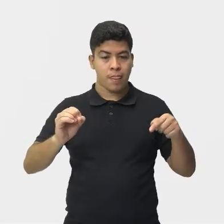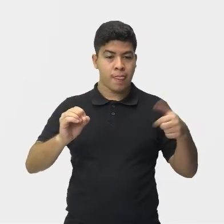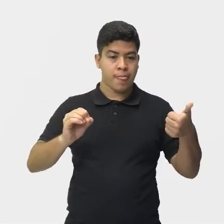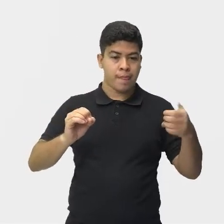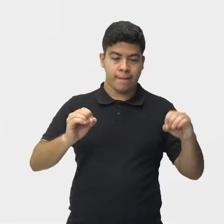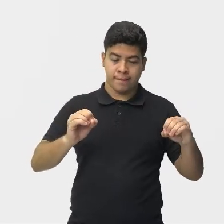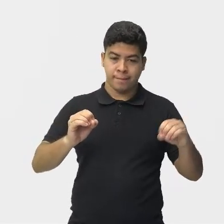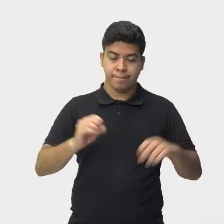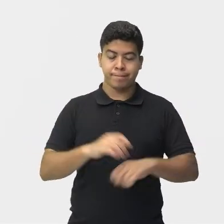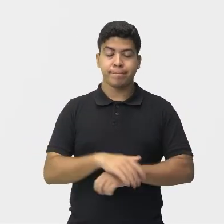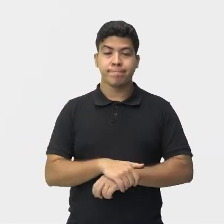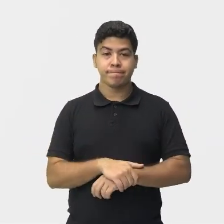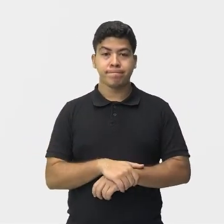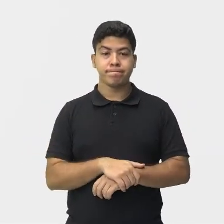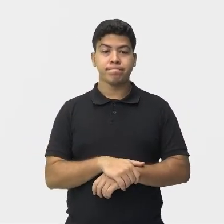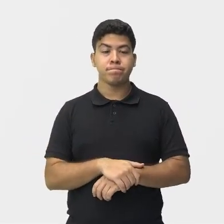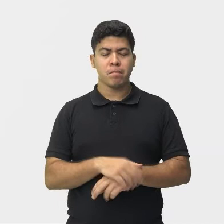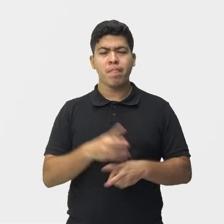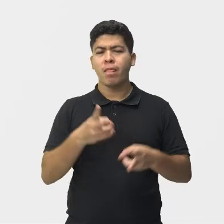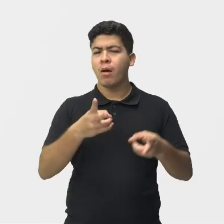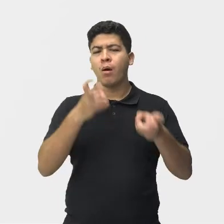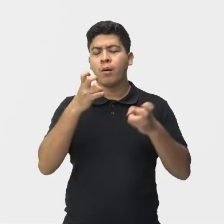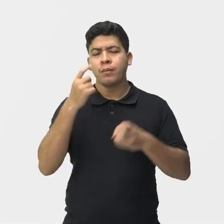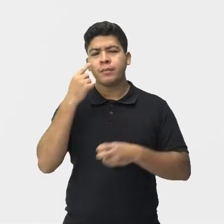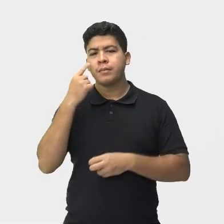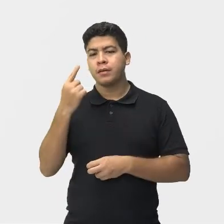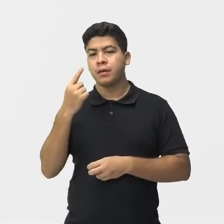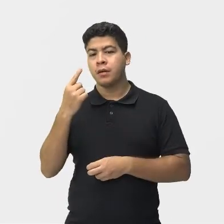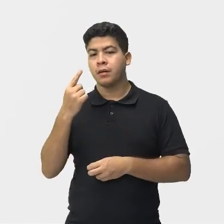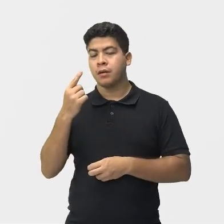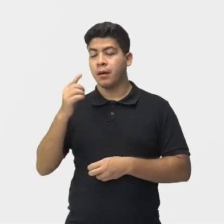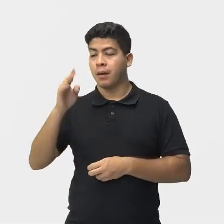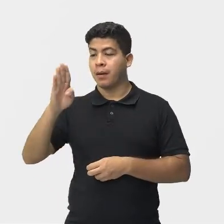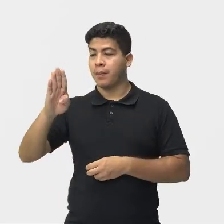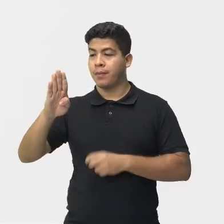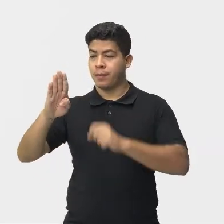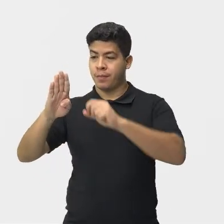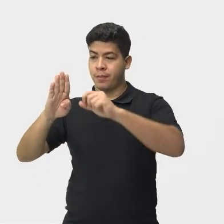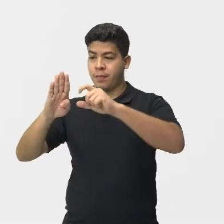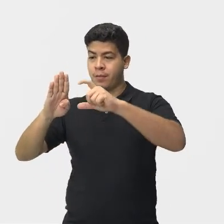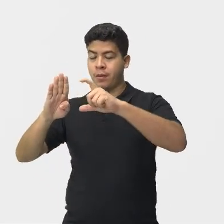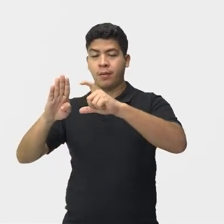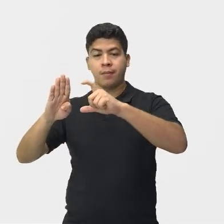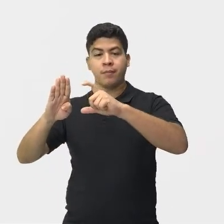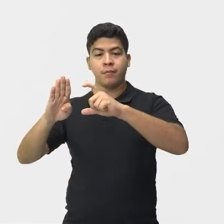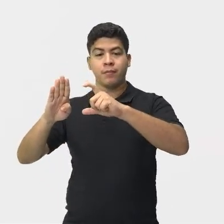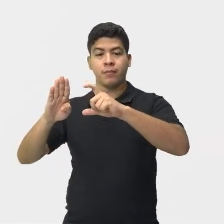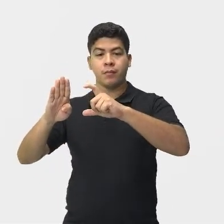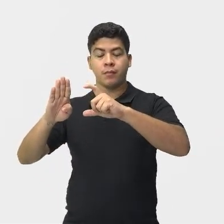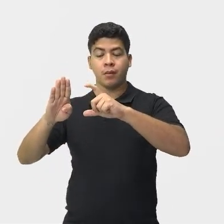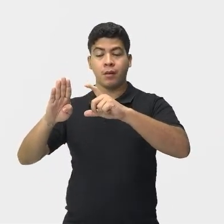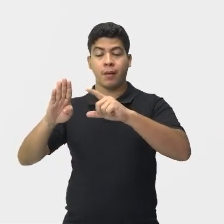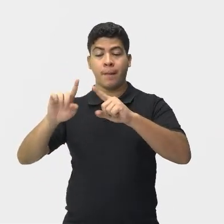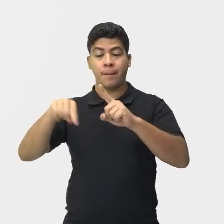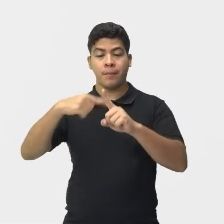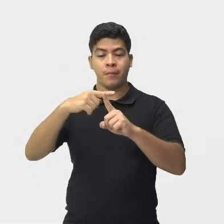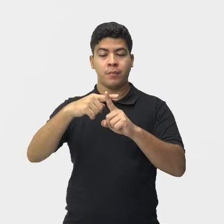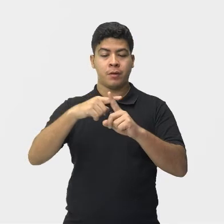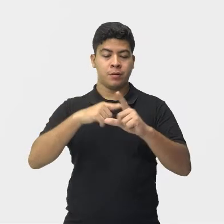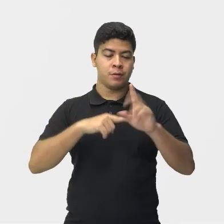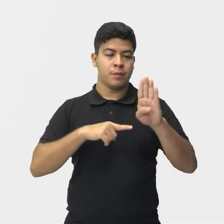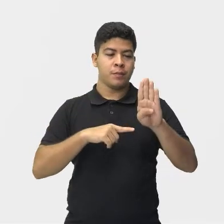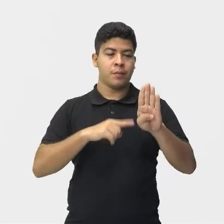a altura sobre 2. Observe que a base maior é toda essa distância aqui, ó, é a base maior, que vale